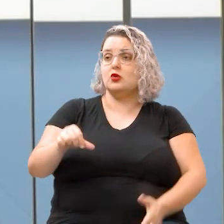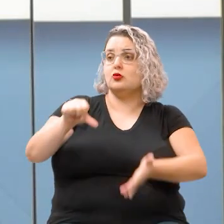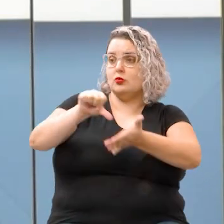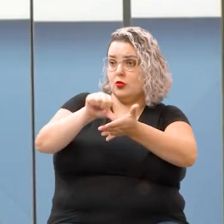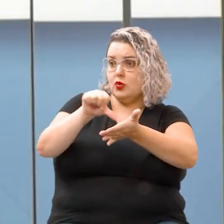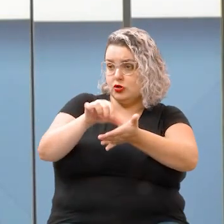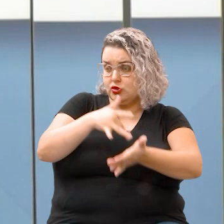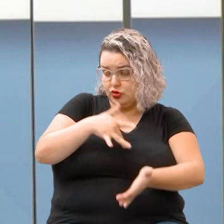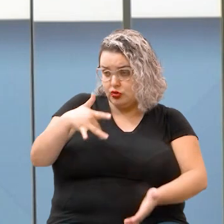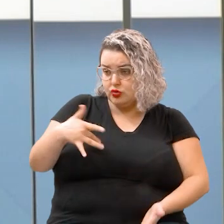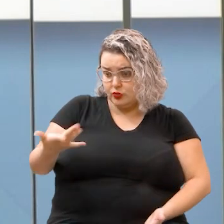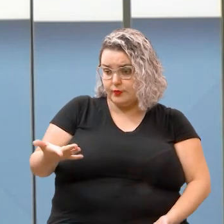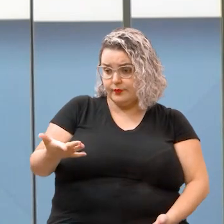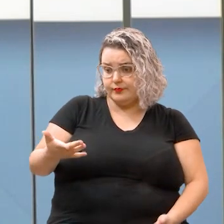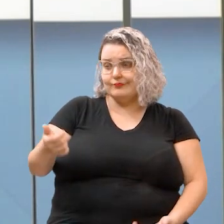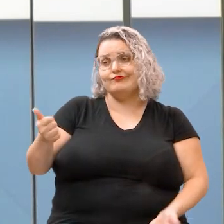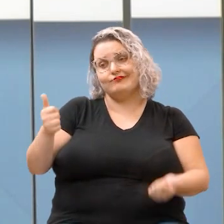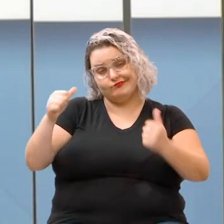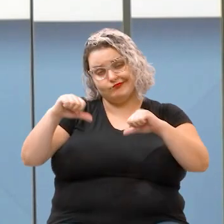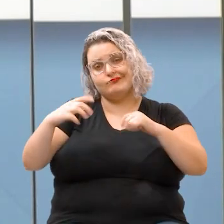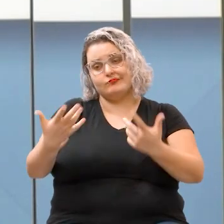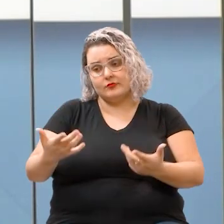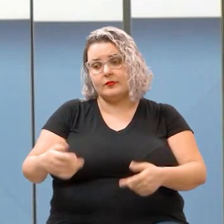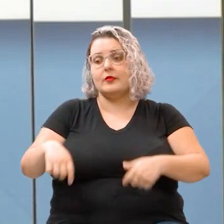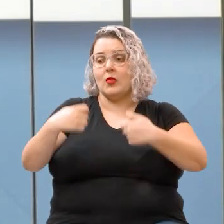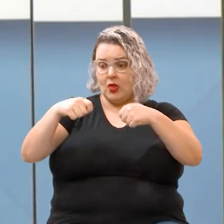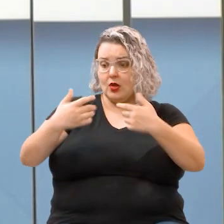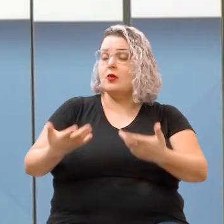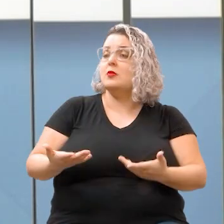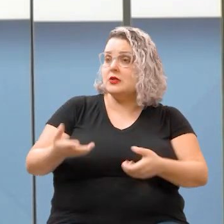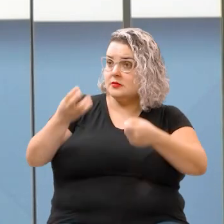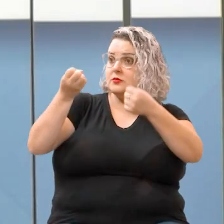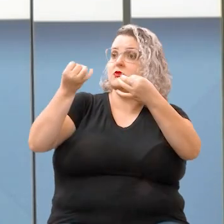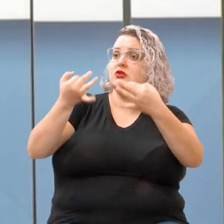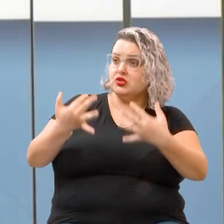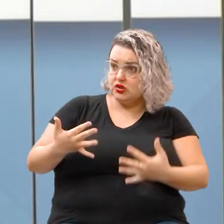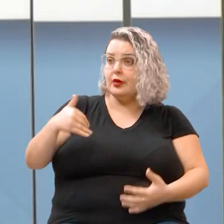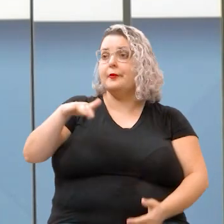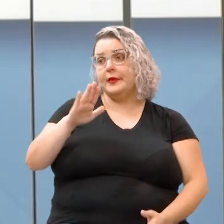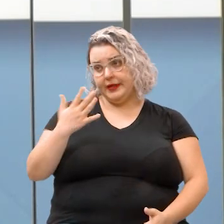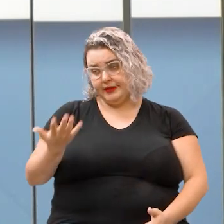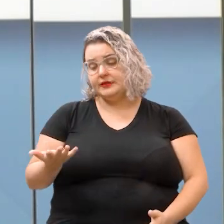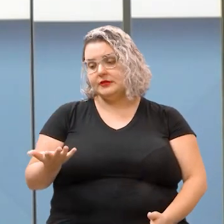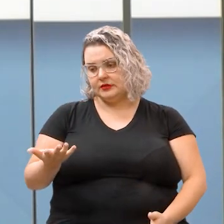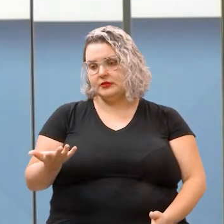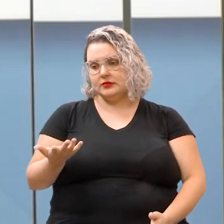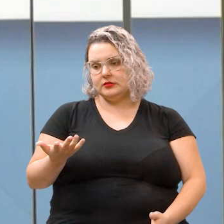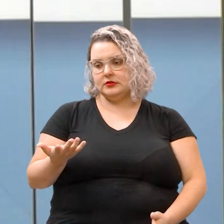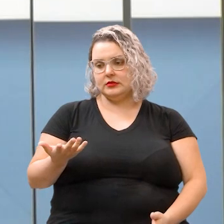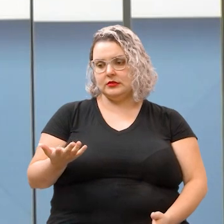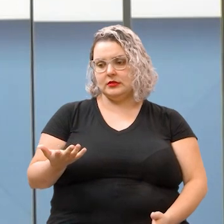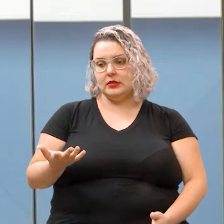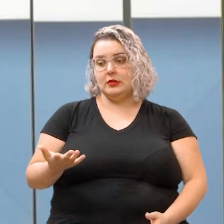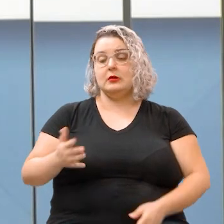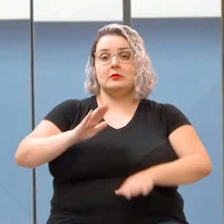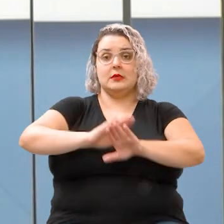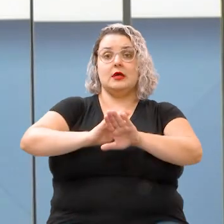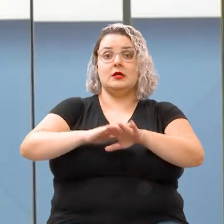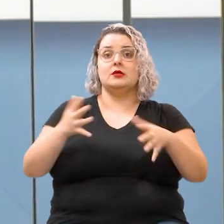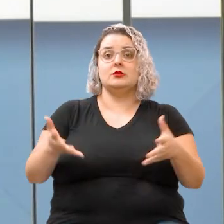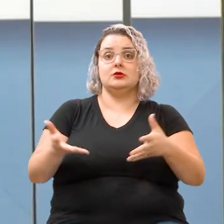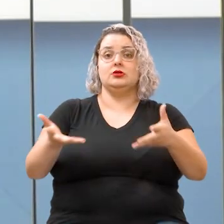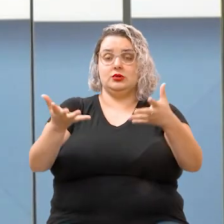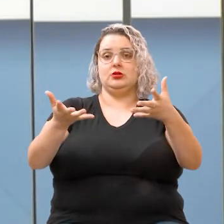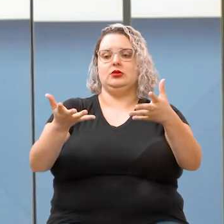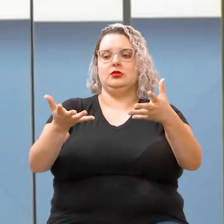né, que está meio precário. Então a gente tem que orientar eles a mais para que eles tomem essa iniciativa